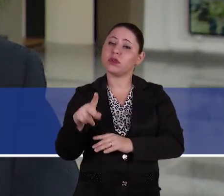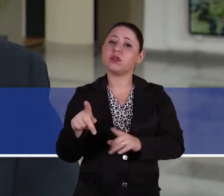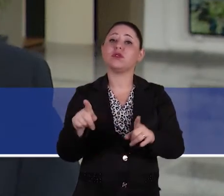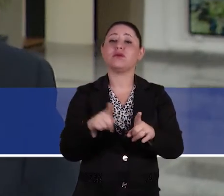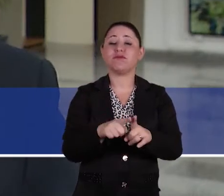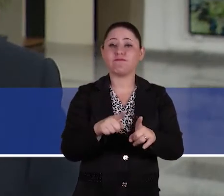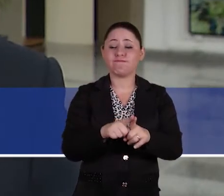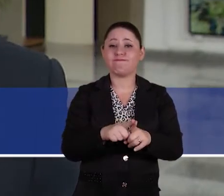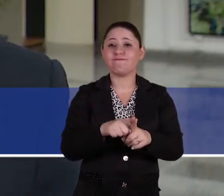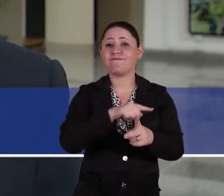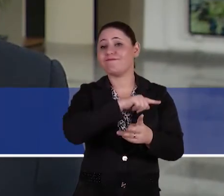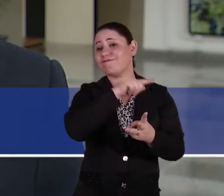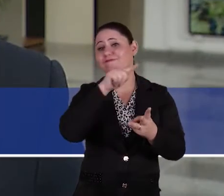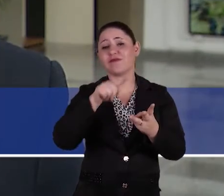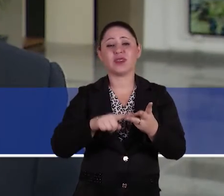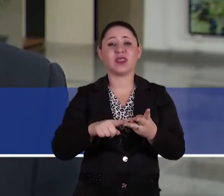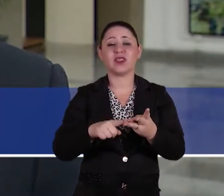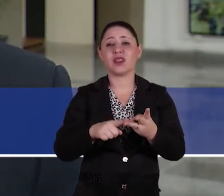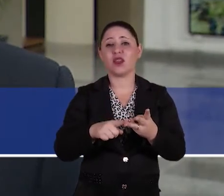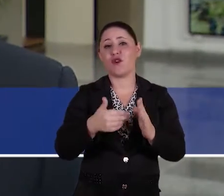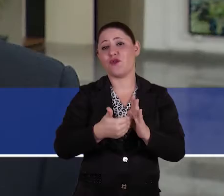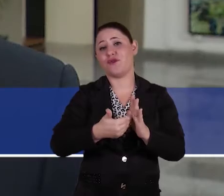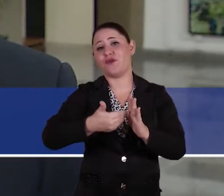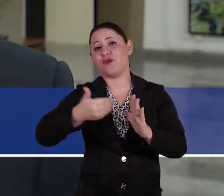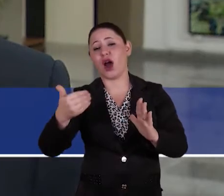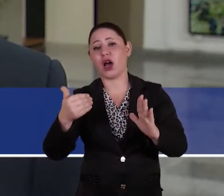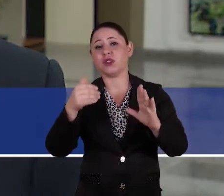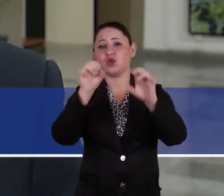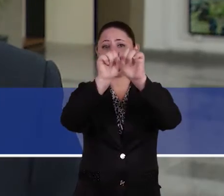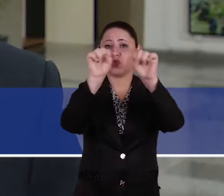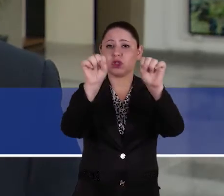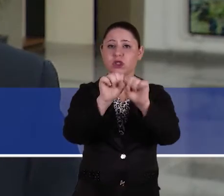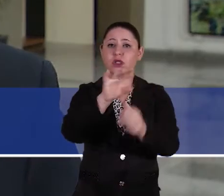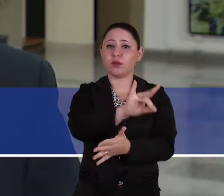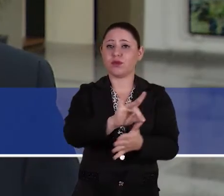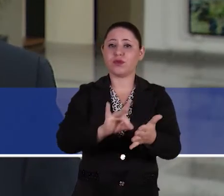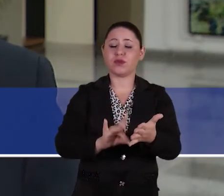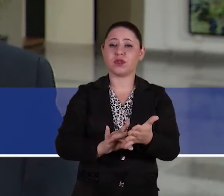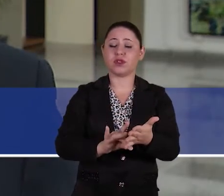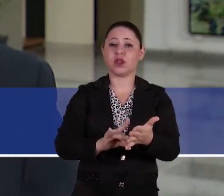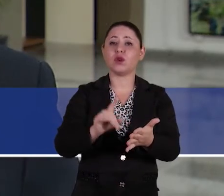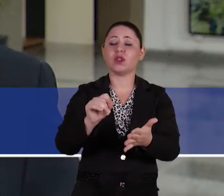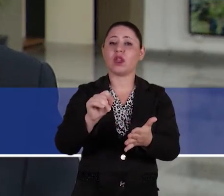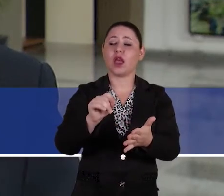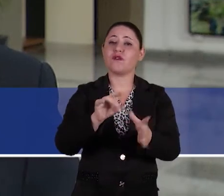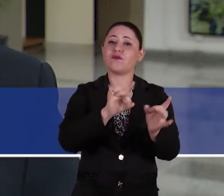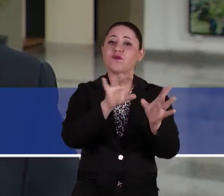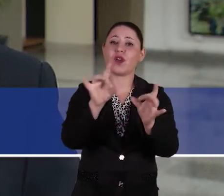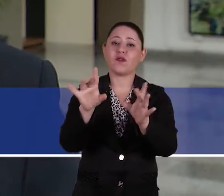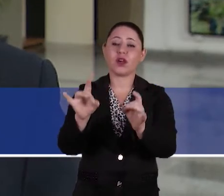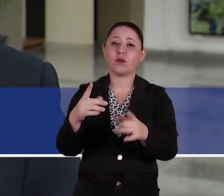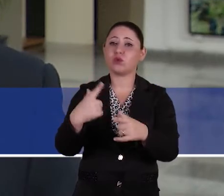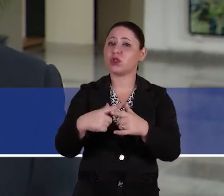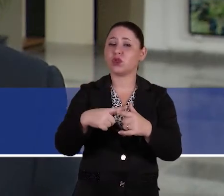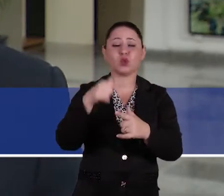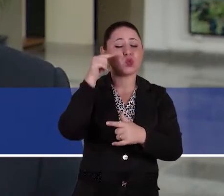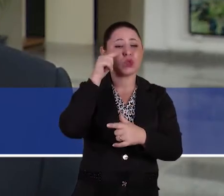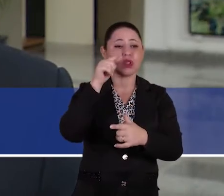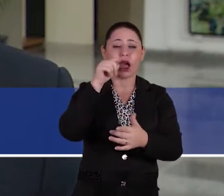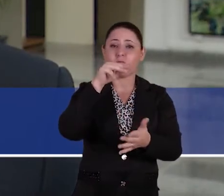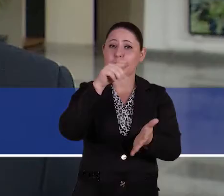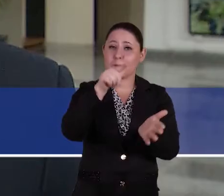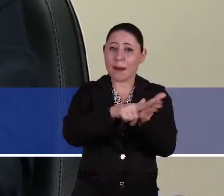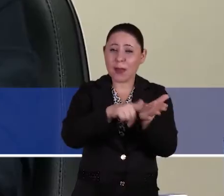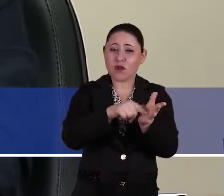aposentadoria e também ele fica fora do sistema oficial de comercialização, porque ele não consegue